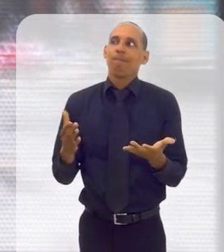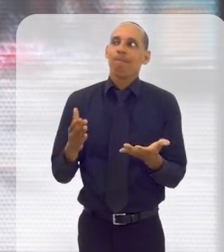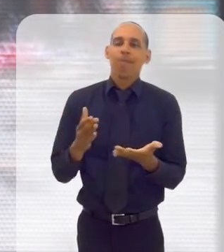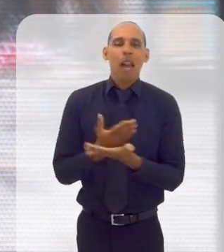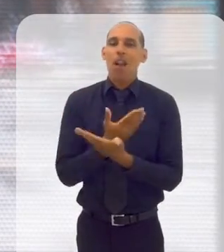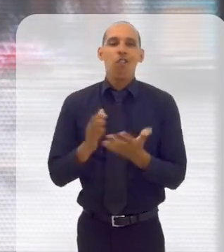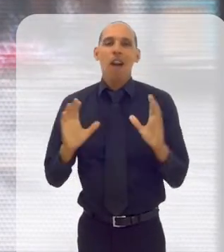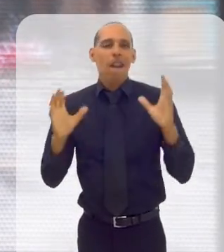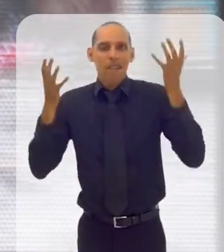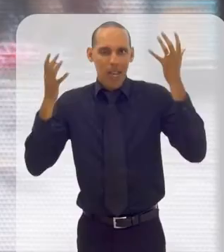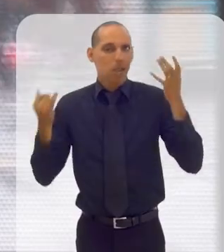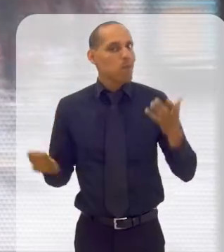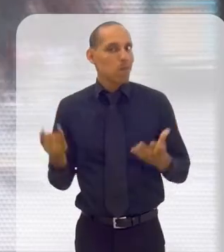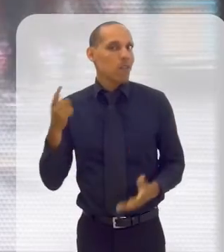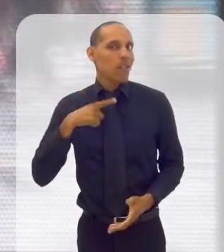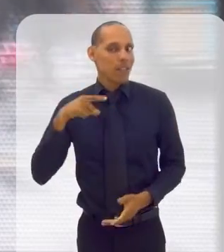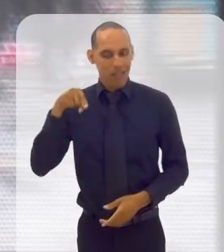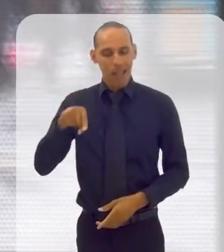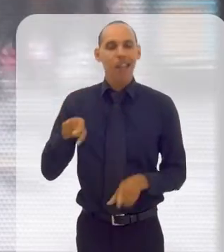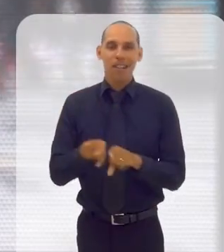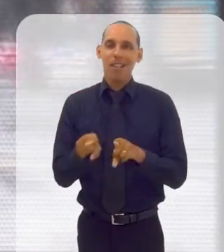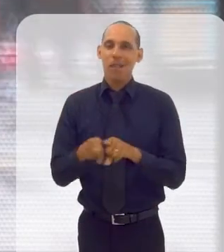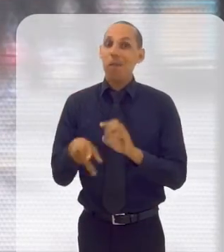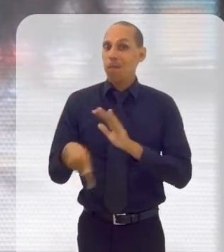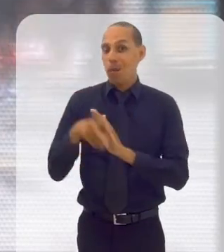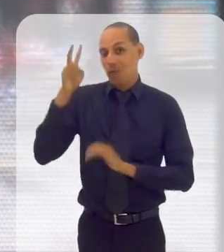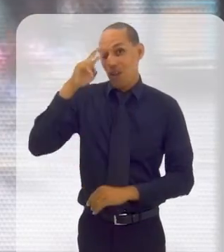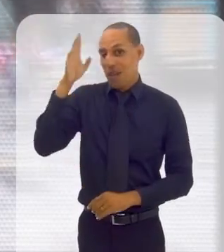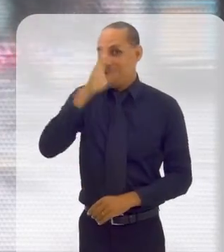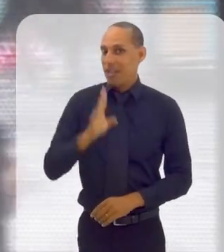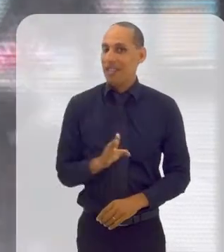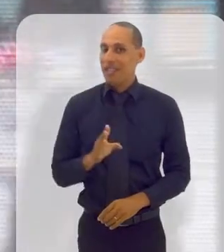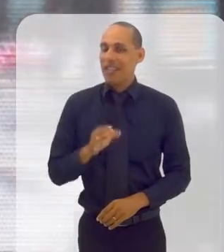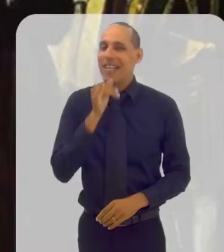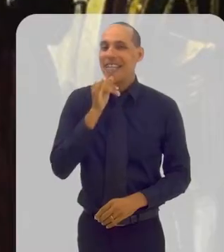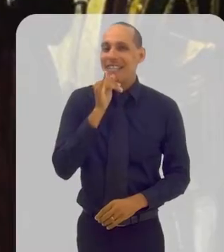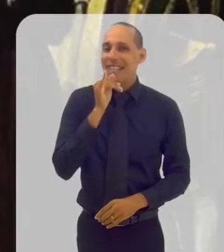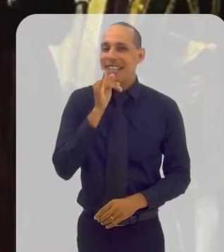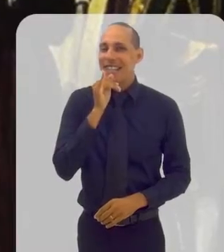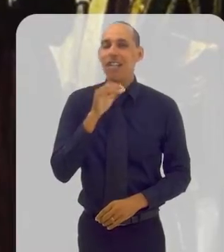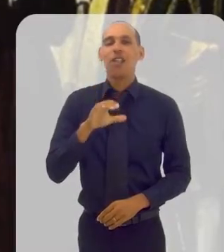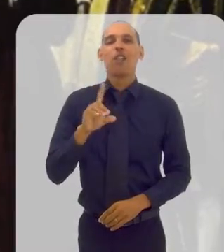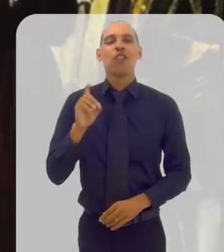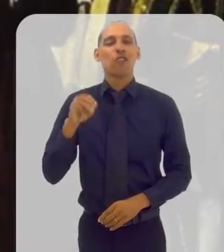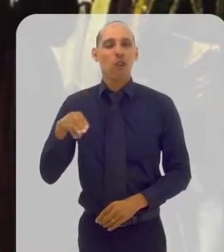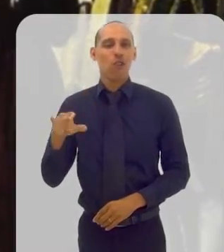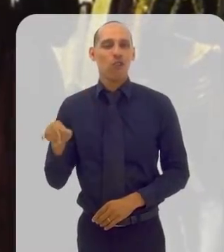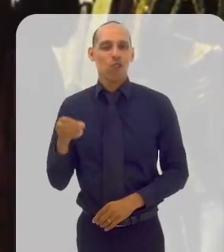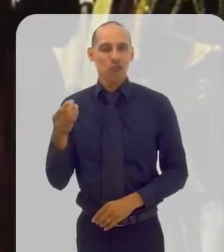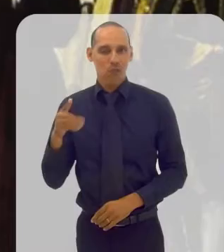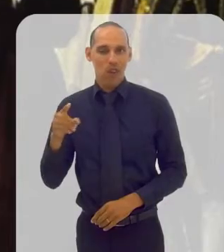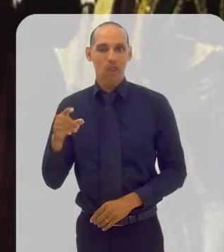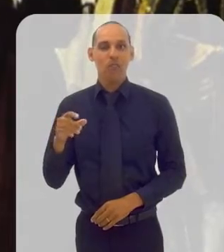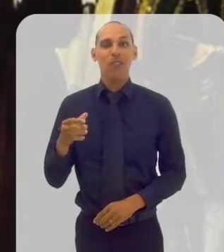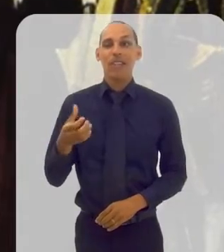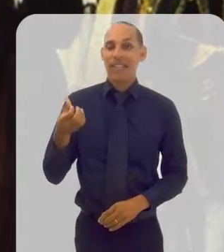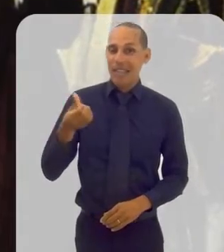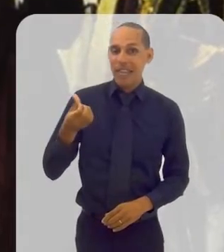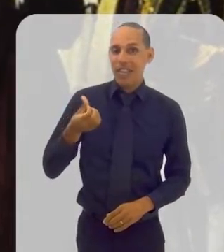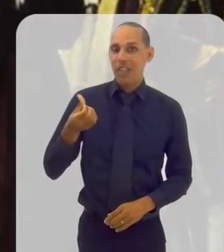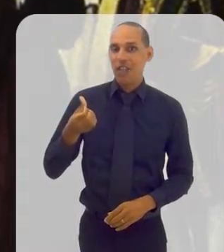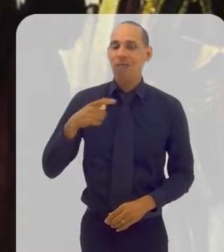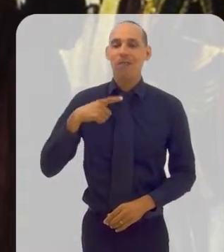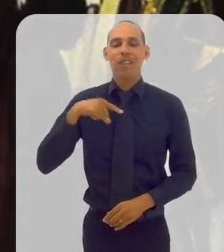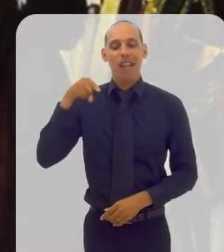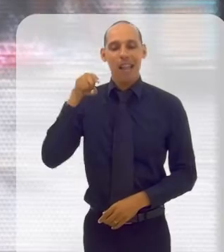de alguns eventos muito importantes para a história do Brasil, por exemplo, a aclamação de Dom João VI, a gente vai